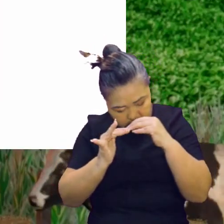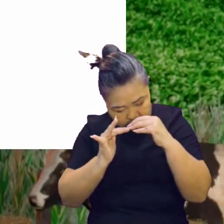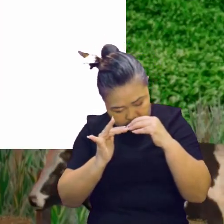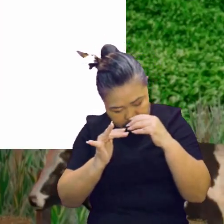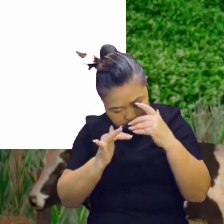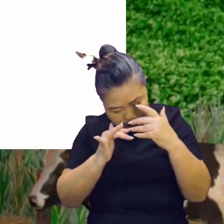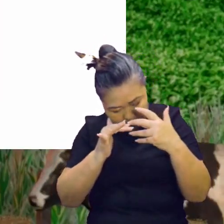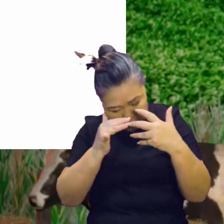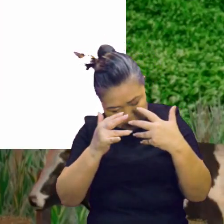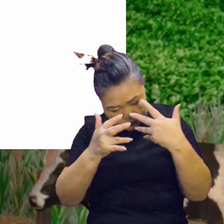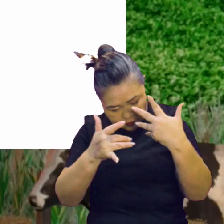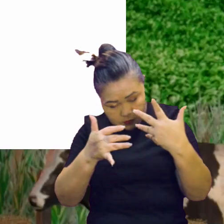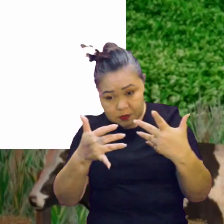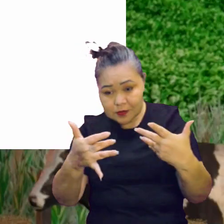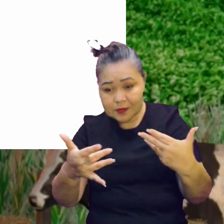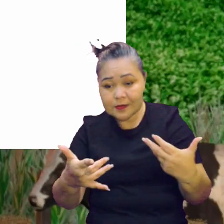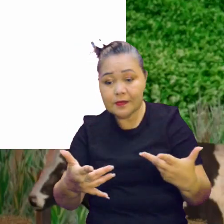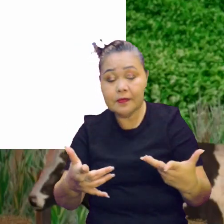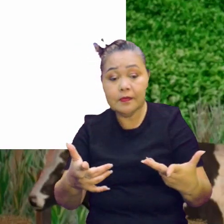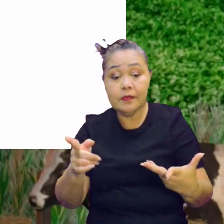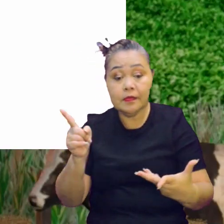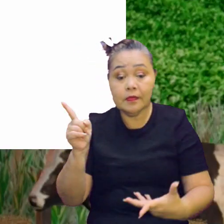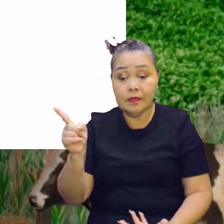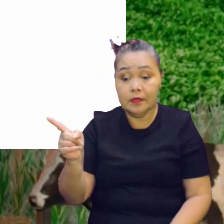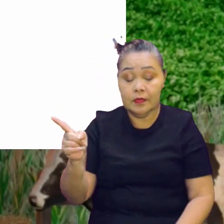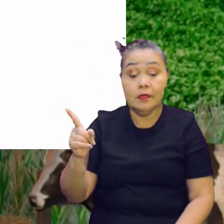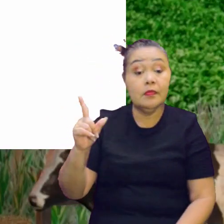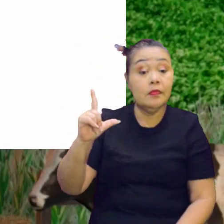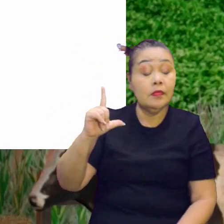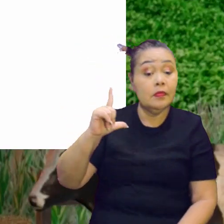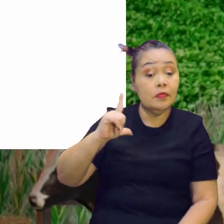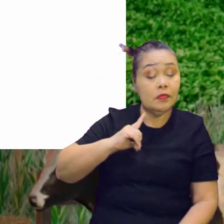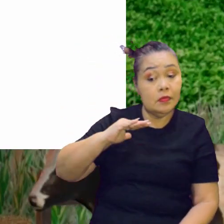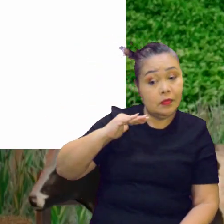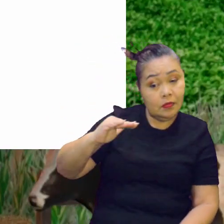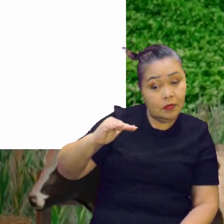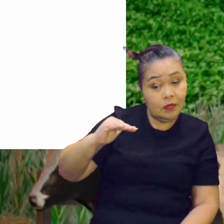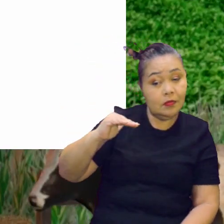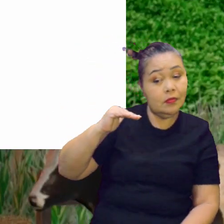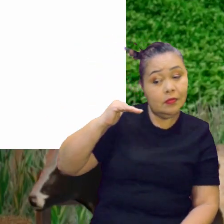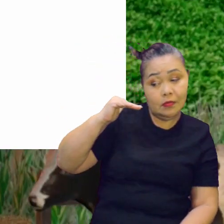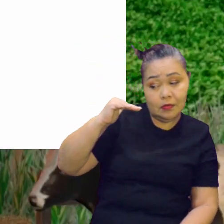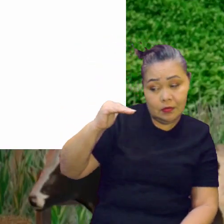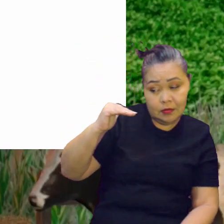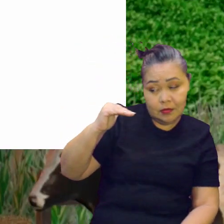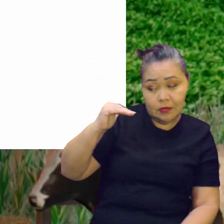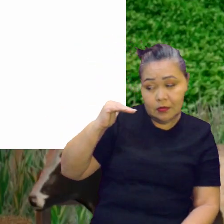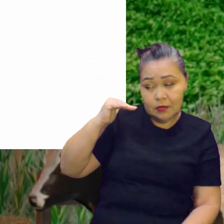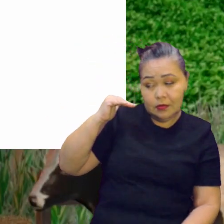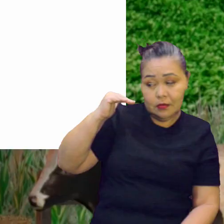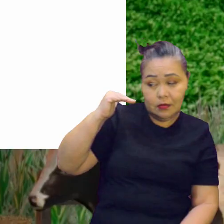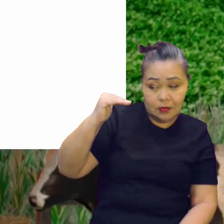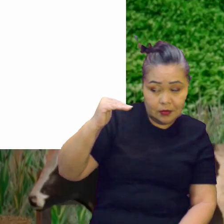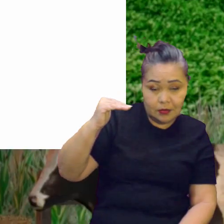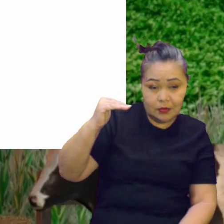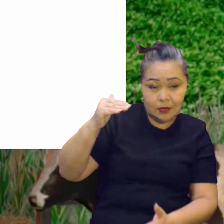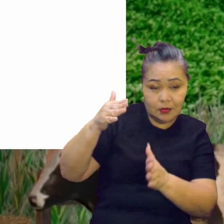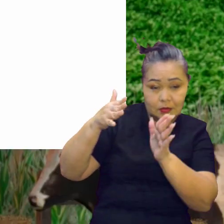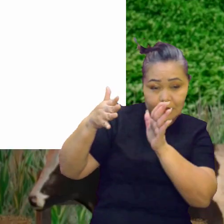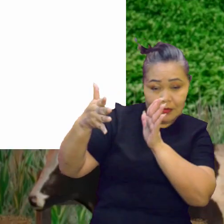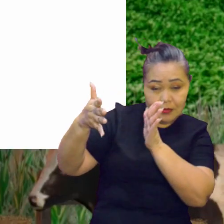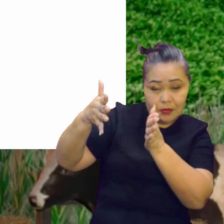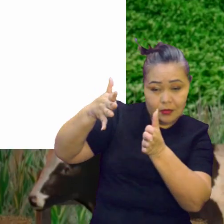metabólico. Aqui, ó, tem uma camada, outra camada. Olha essa camada estreita aqui, ó. Aí tem